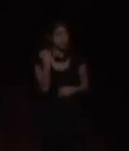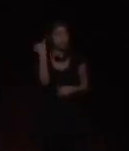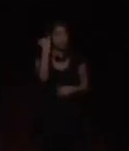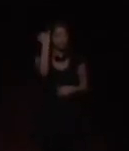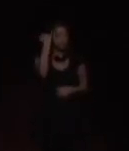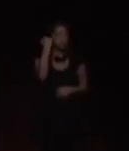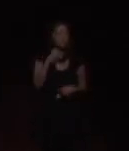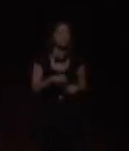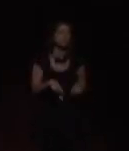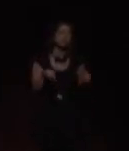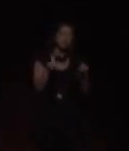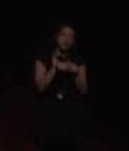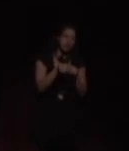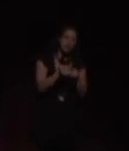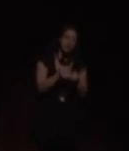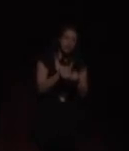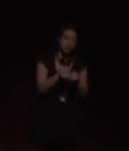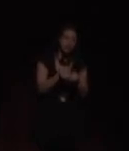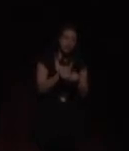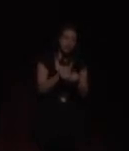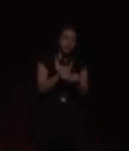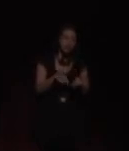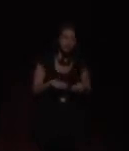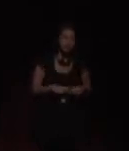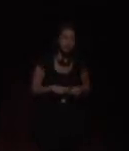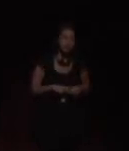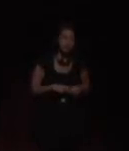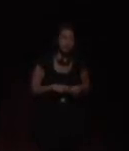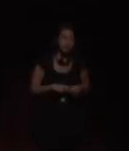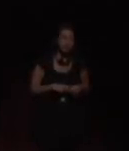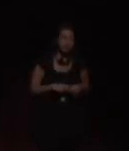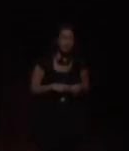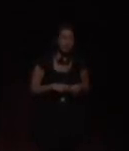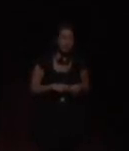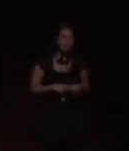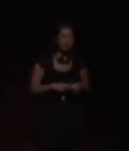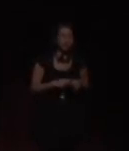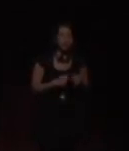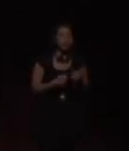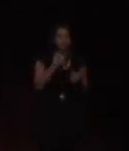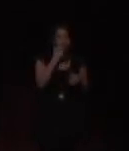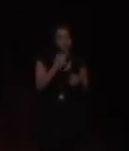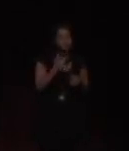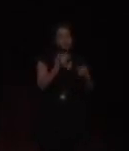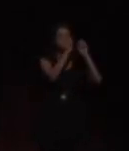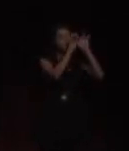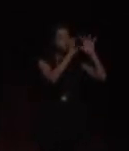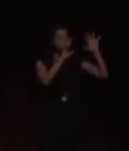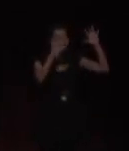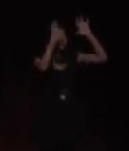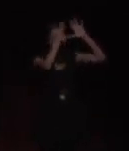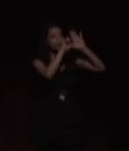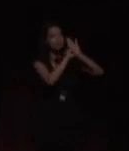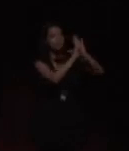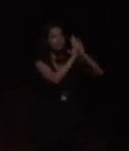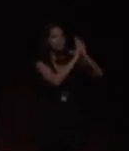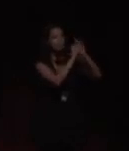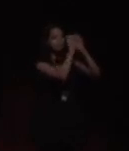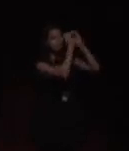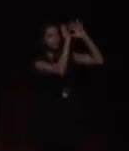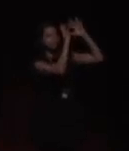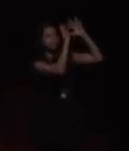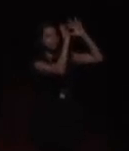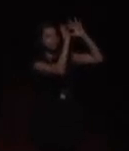relação entre a dependência e o nascimento ao mundo simbólico. A gente vai começar por aí, mas eu